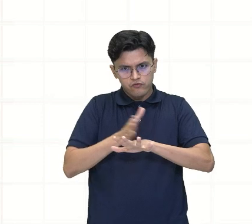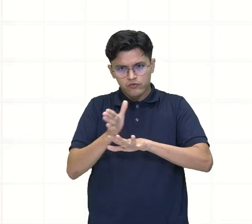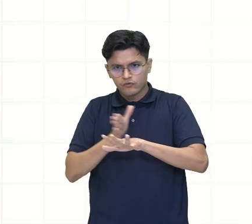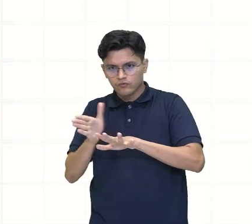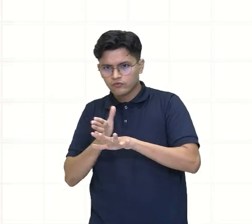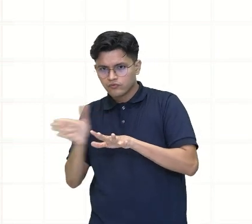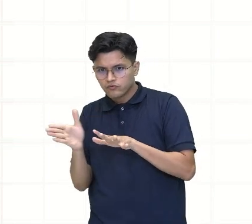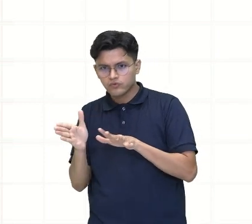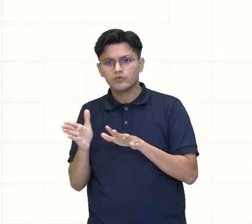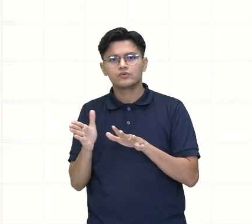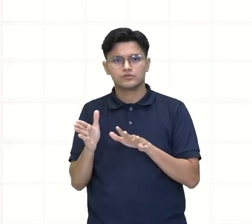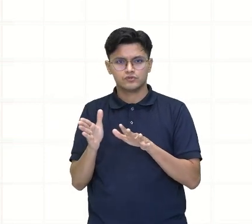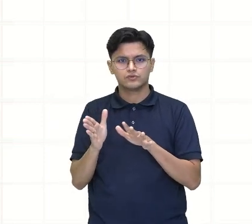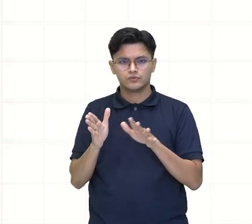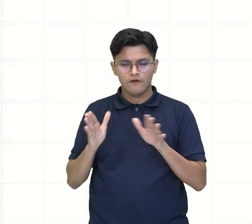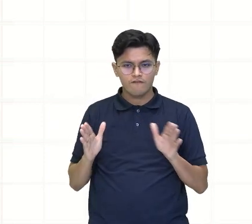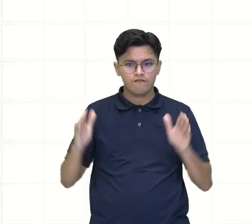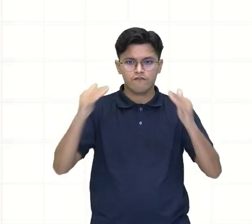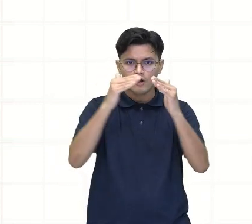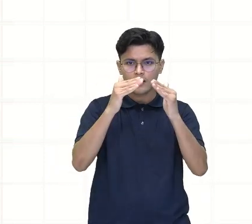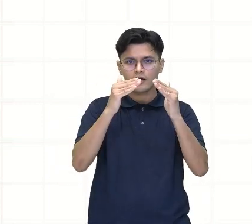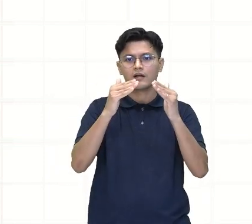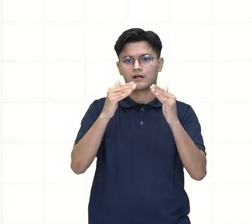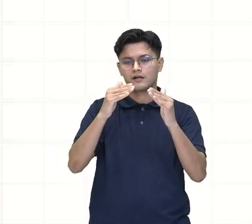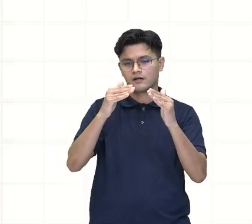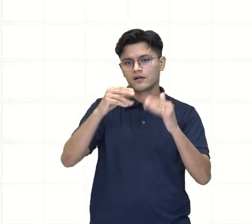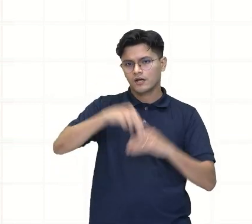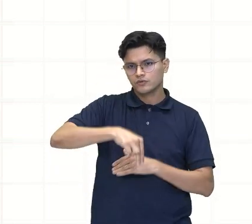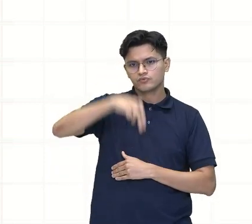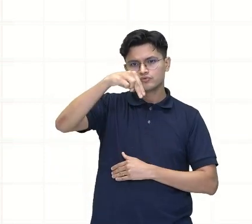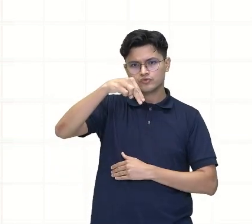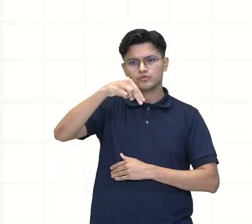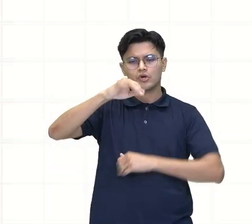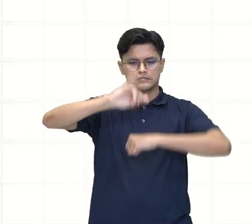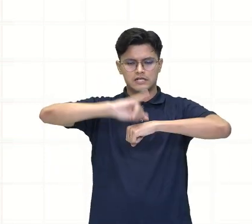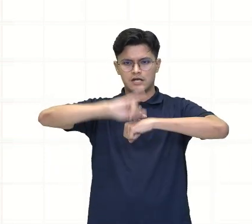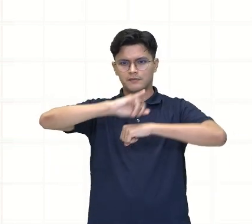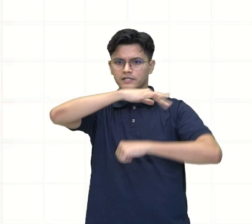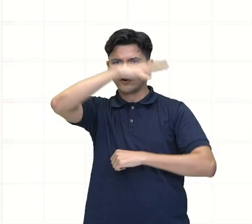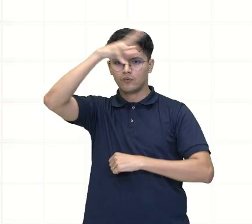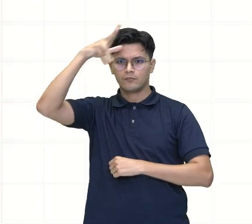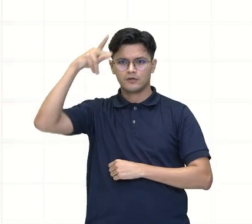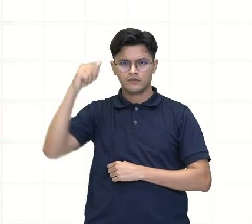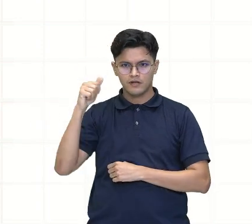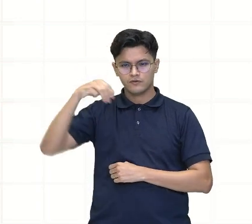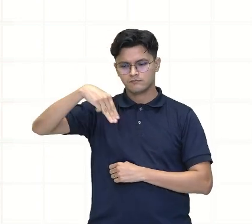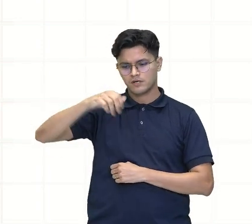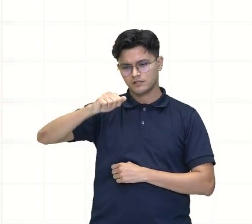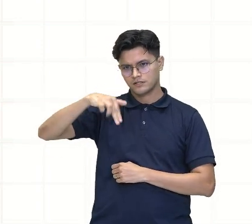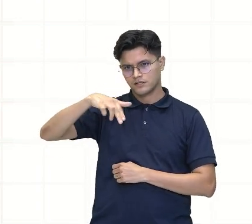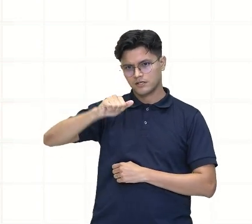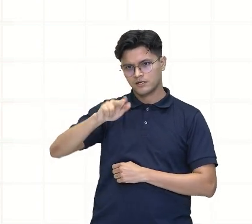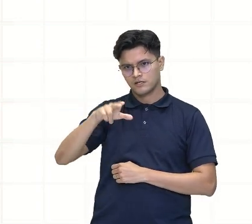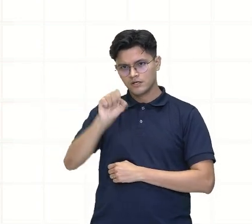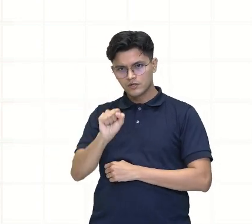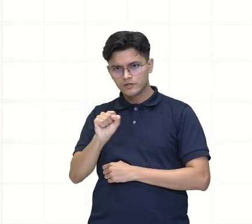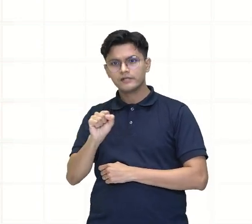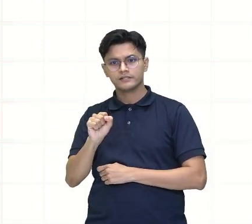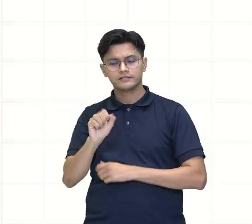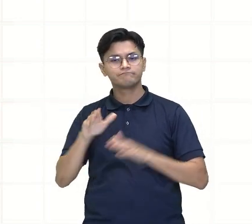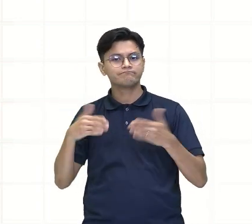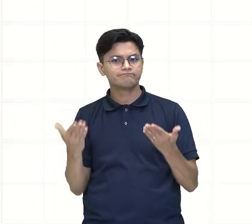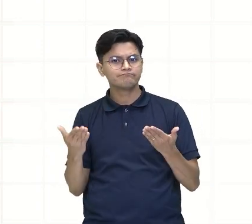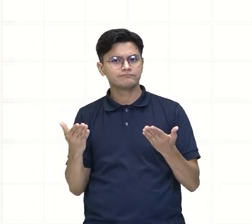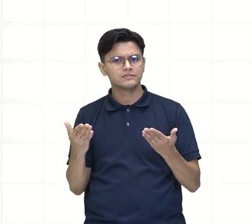para a capital, em Manaus, no estado do Amazonas, a gente vai fazer essa análise com relação ao predomínio do